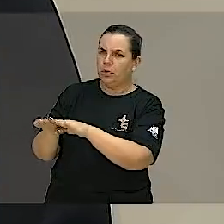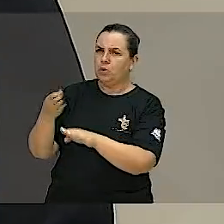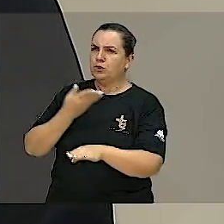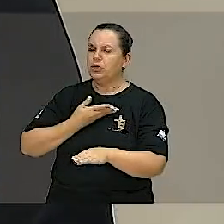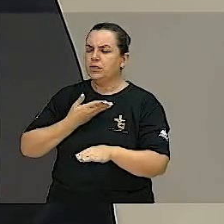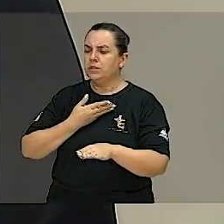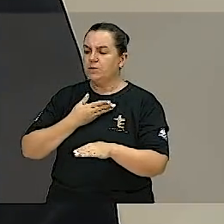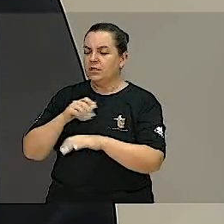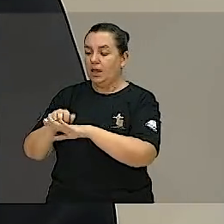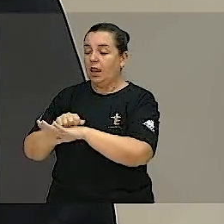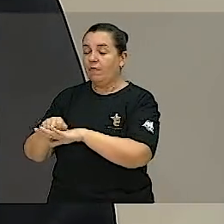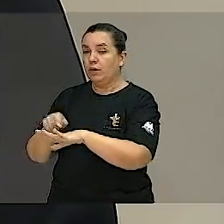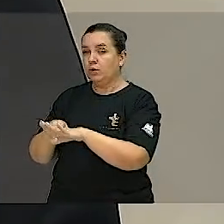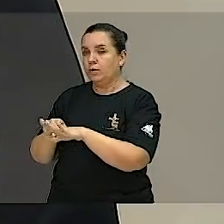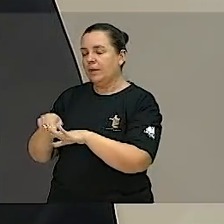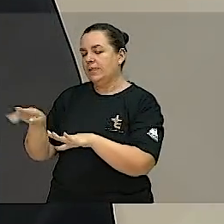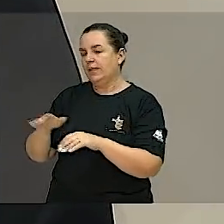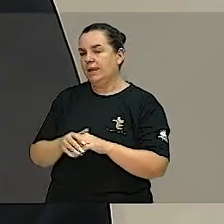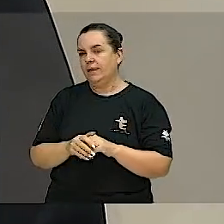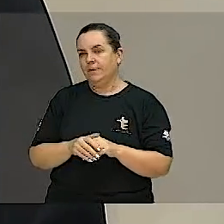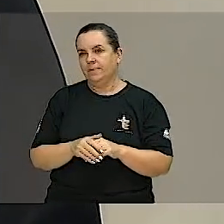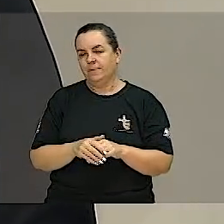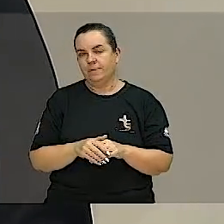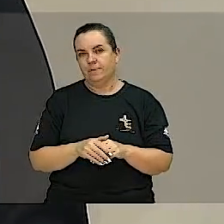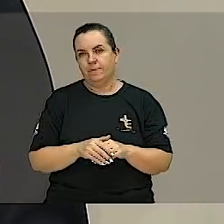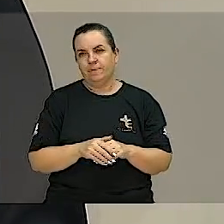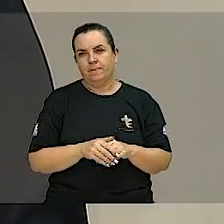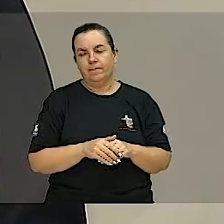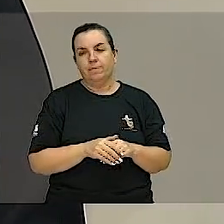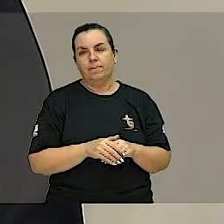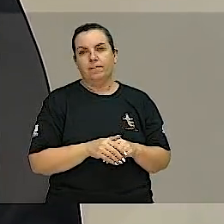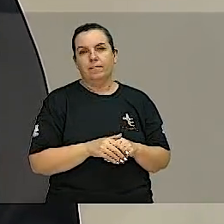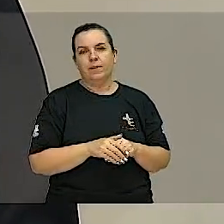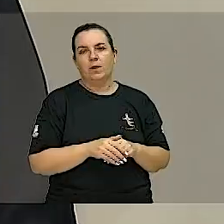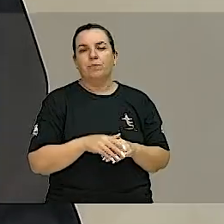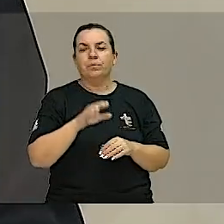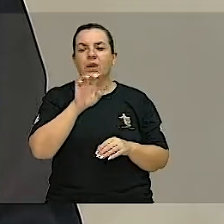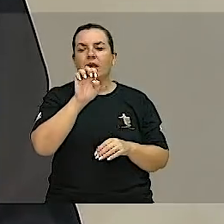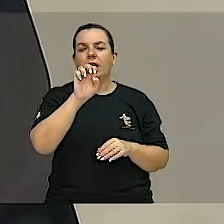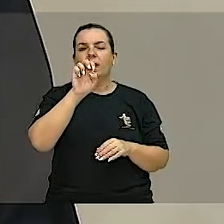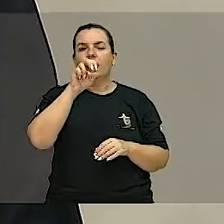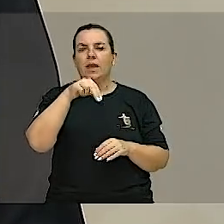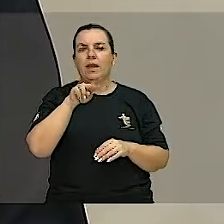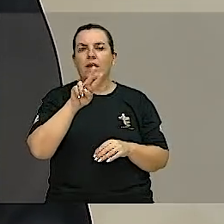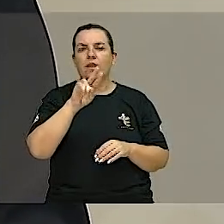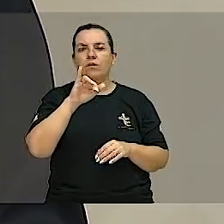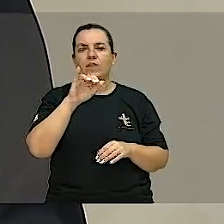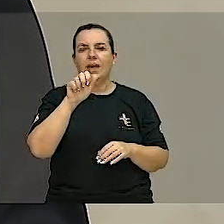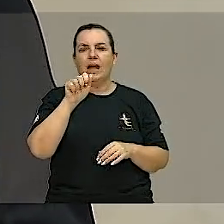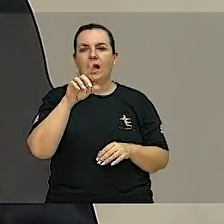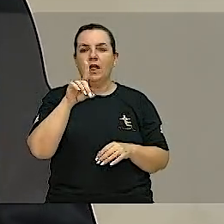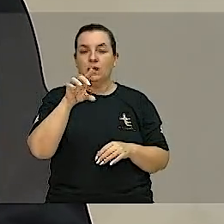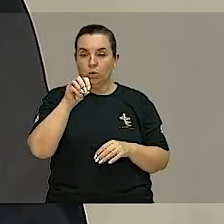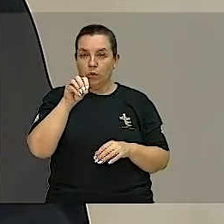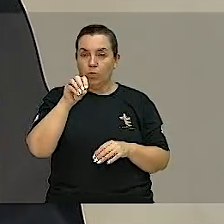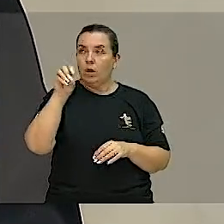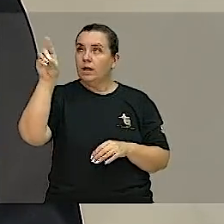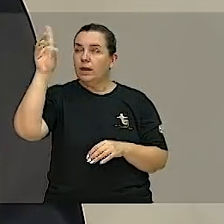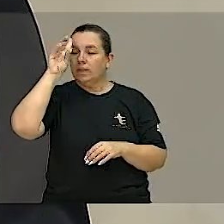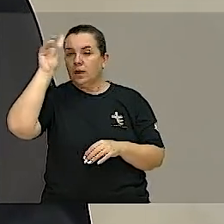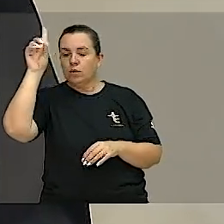e esse segundo pare de adjetivos aqui enviado e quem o envia